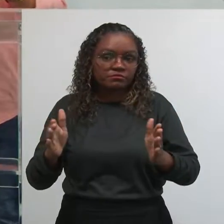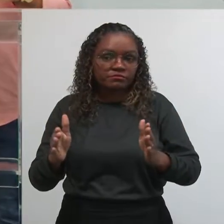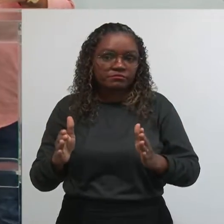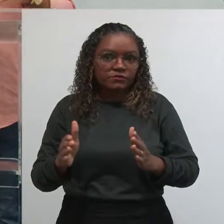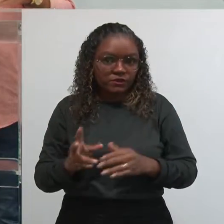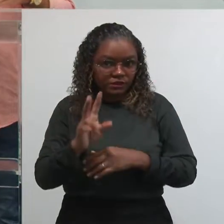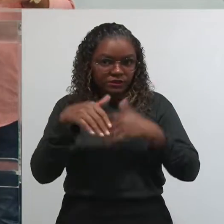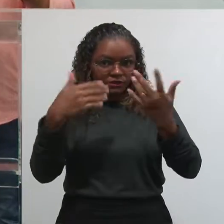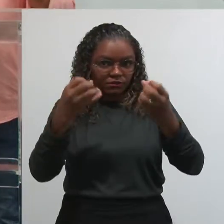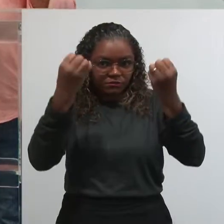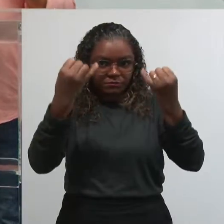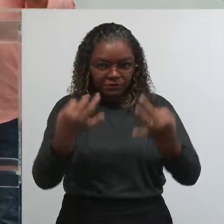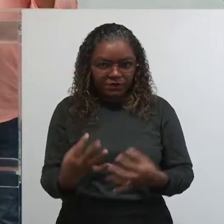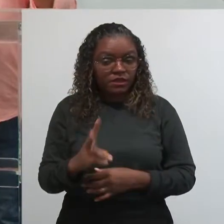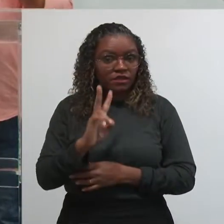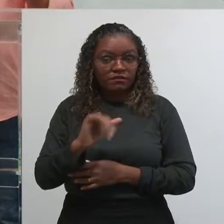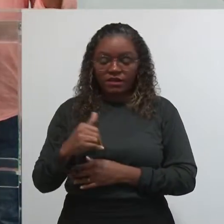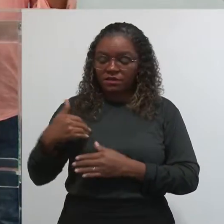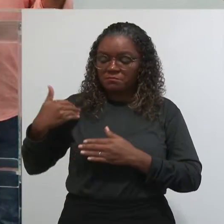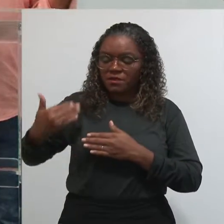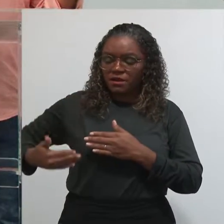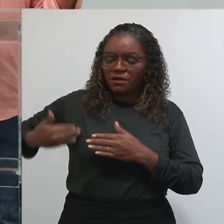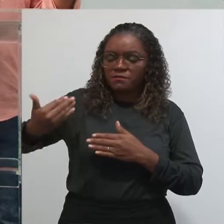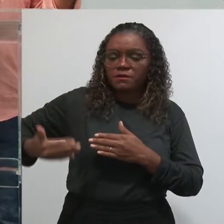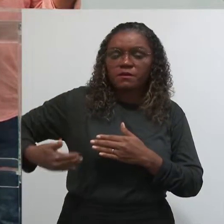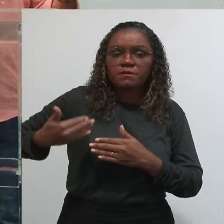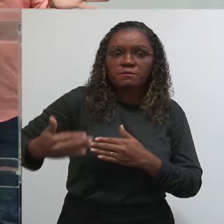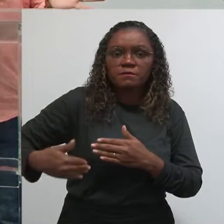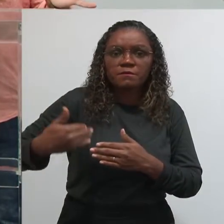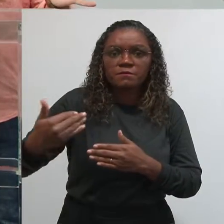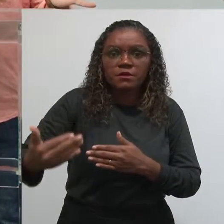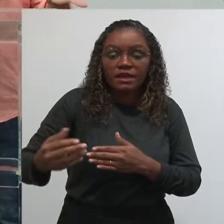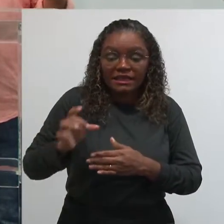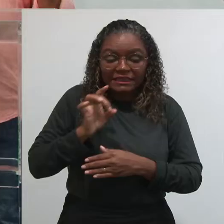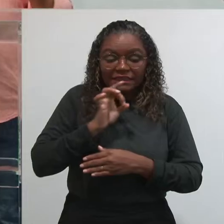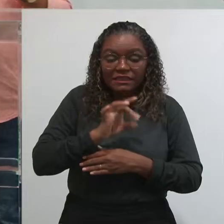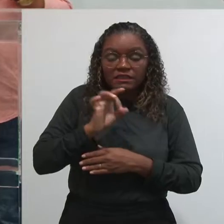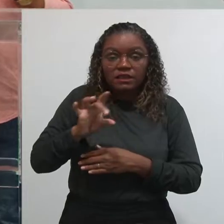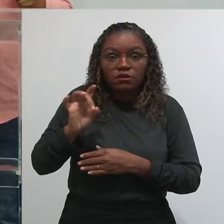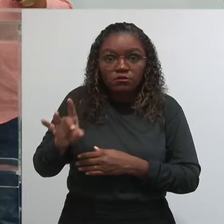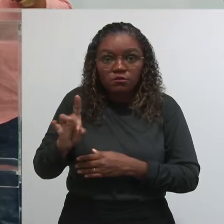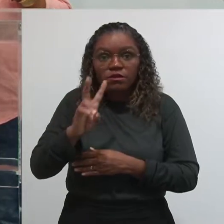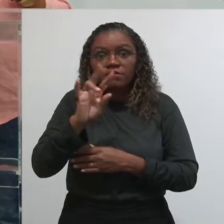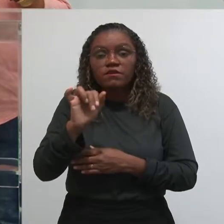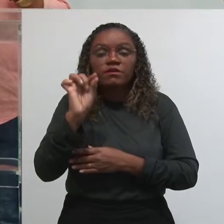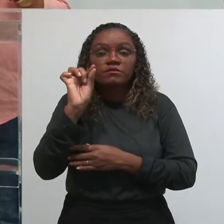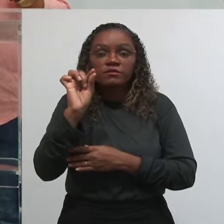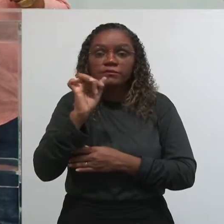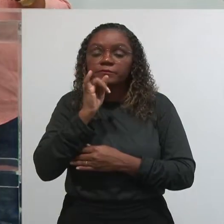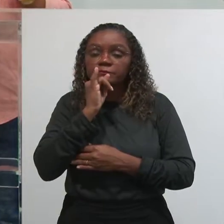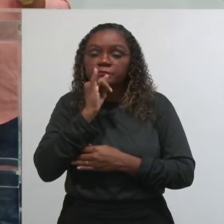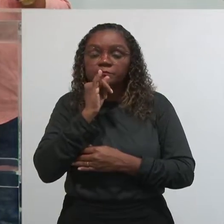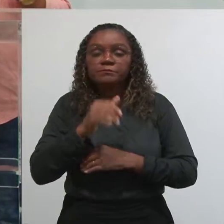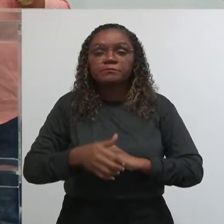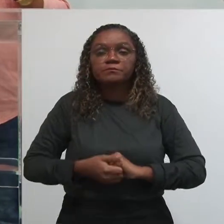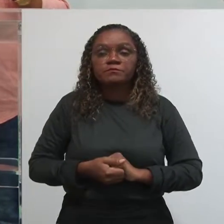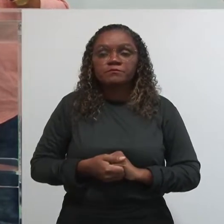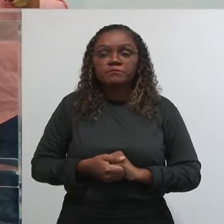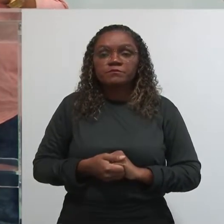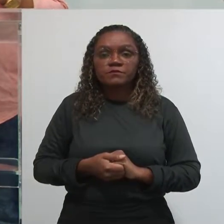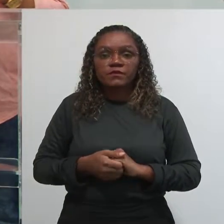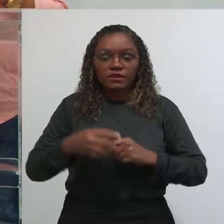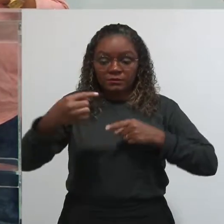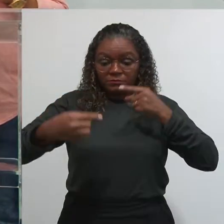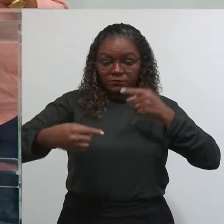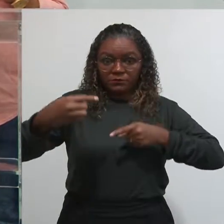todo o processo e para cada etapa desse processo, para o que foi pensado, né, naquela